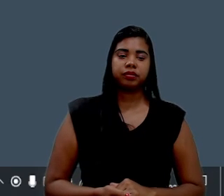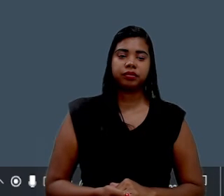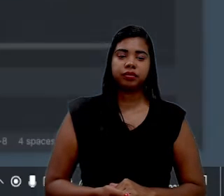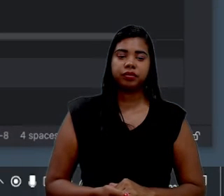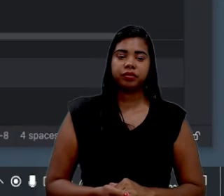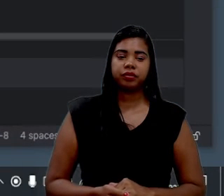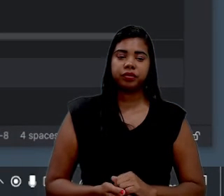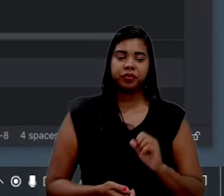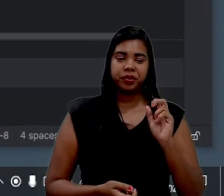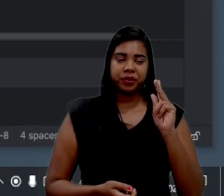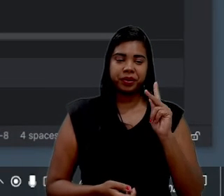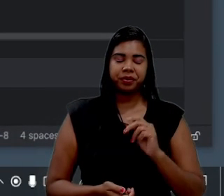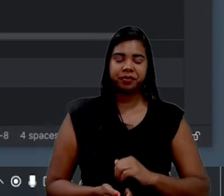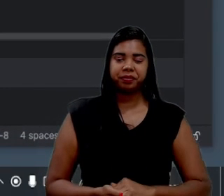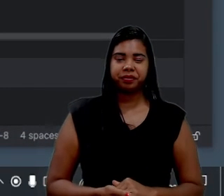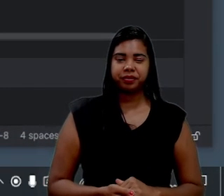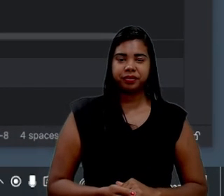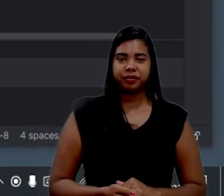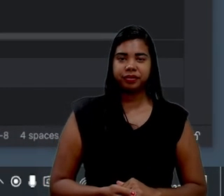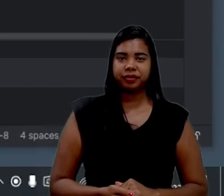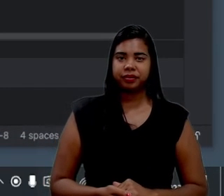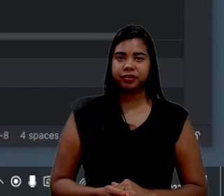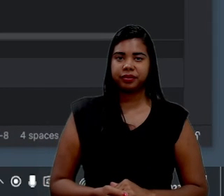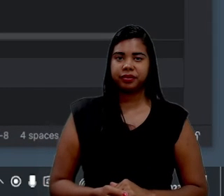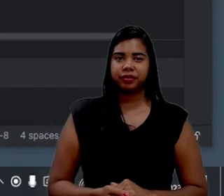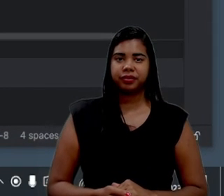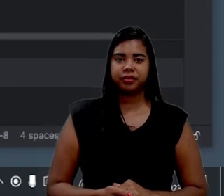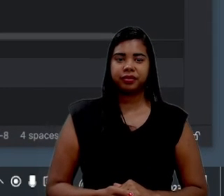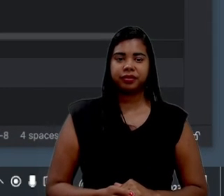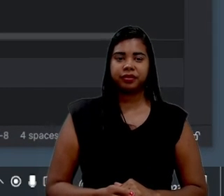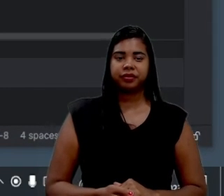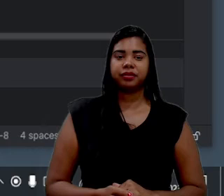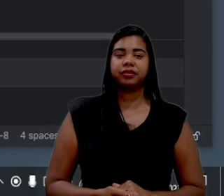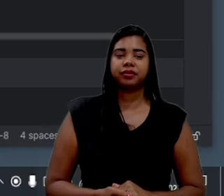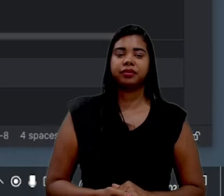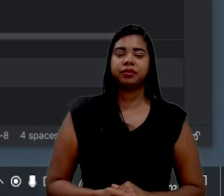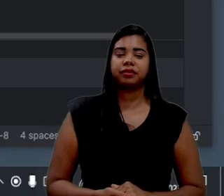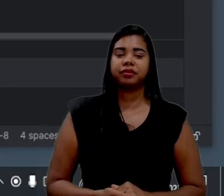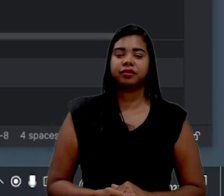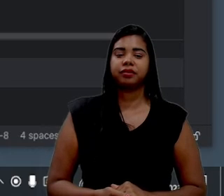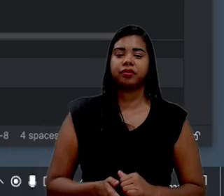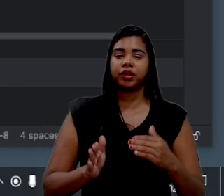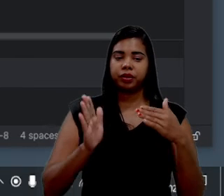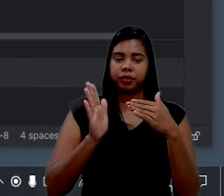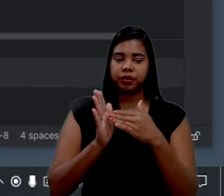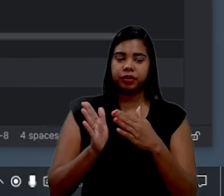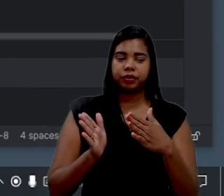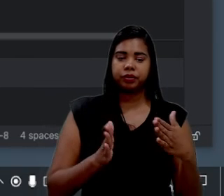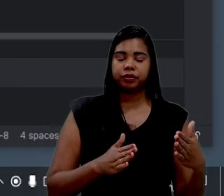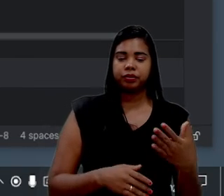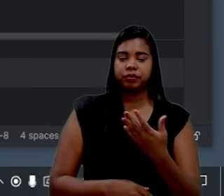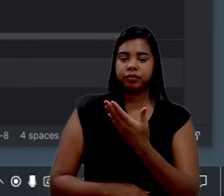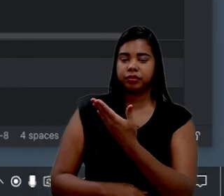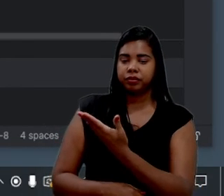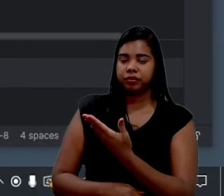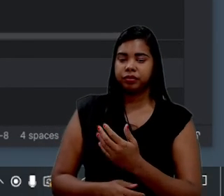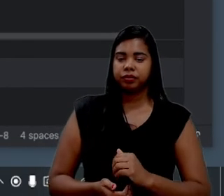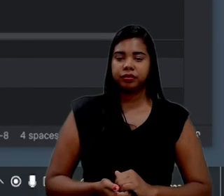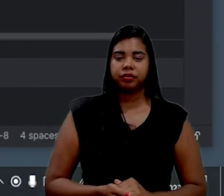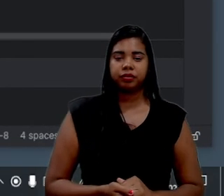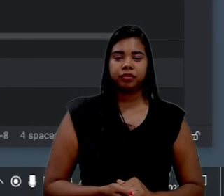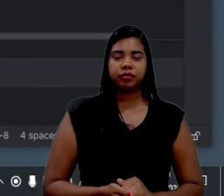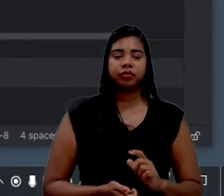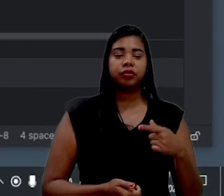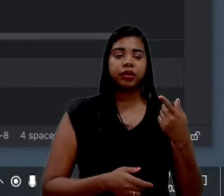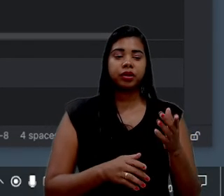Tá ok? Então vamos para outra etapa agora. Depois a gente vai testar no